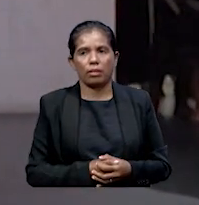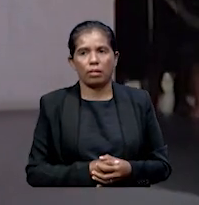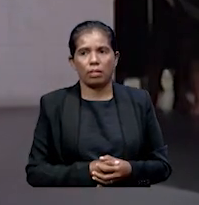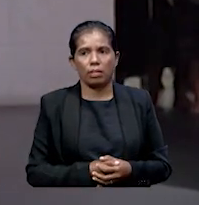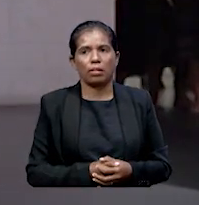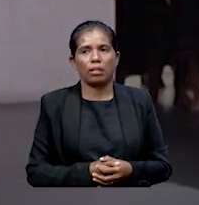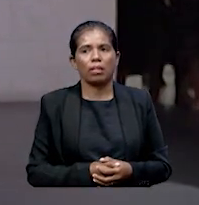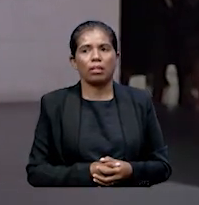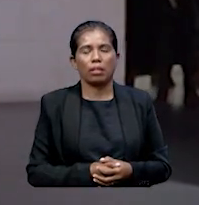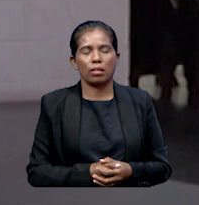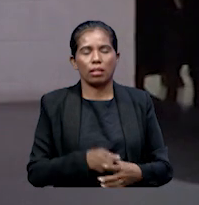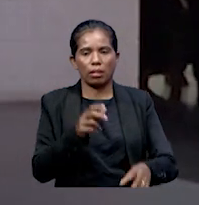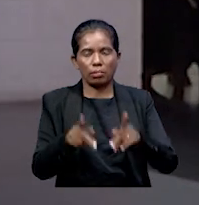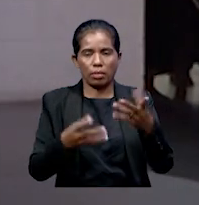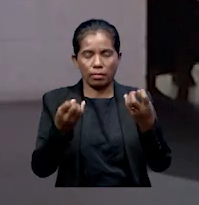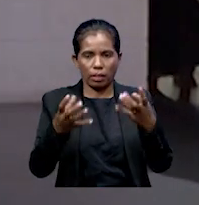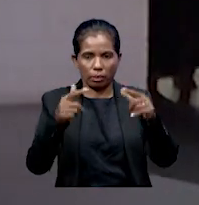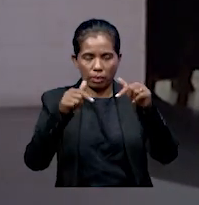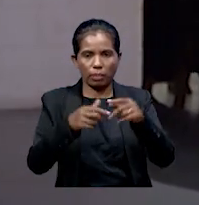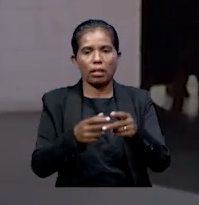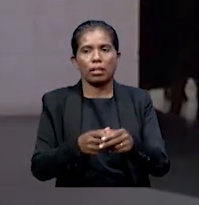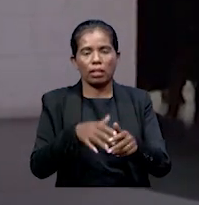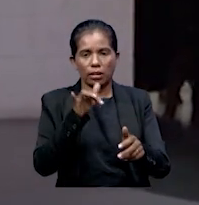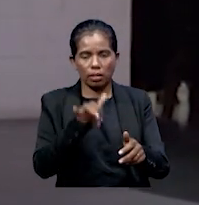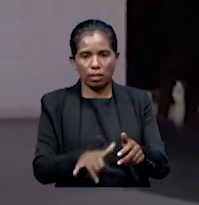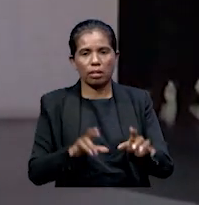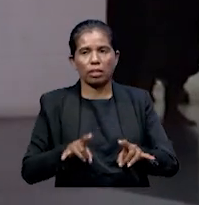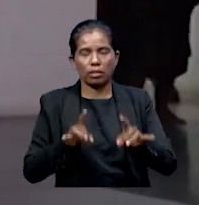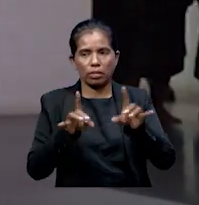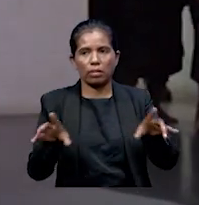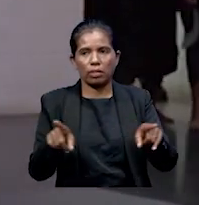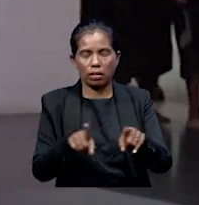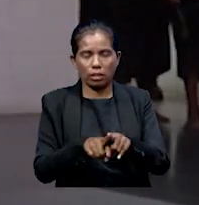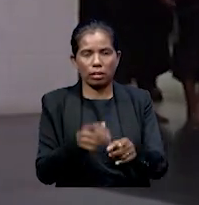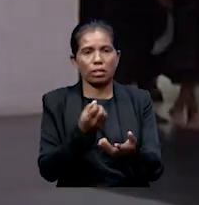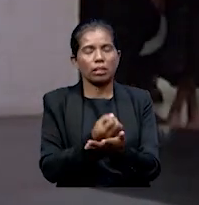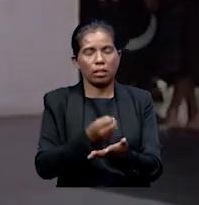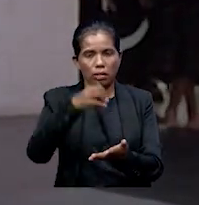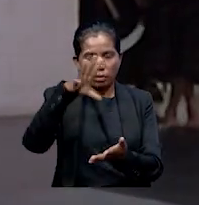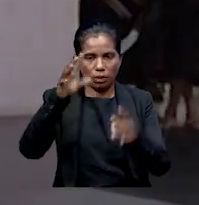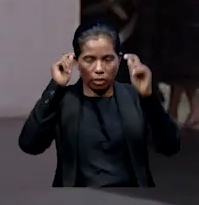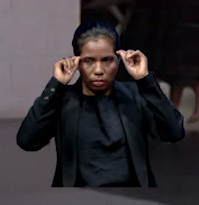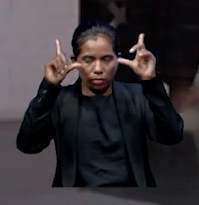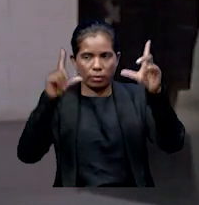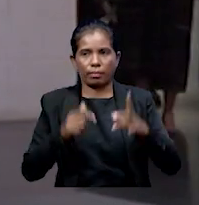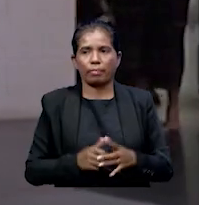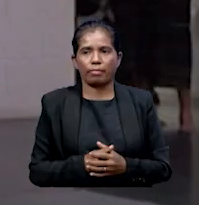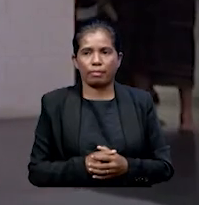mistura ne para para ko ne makana se rik soin timornia